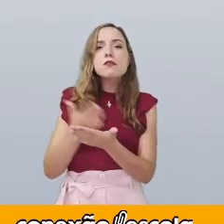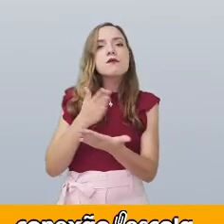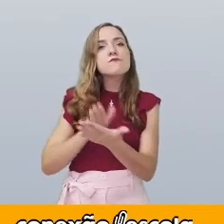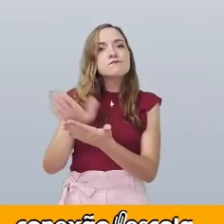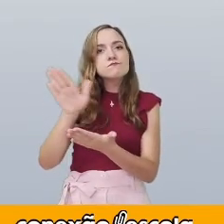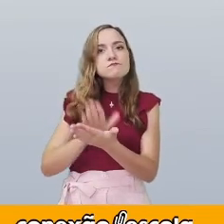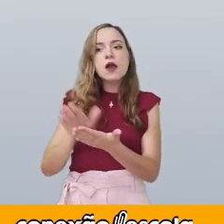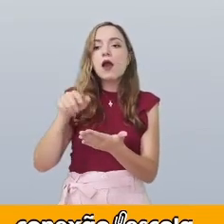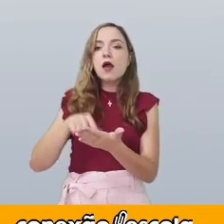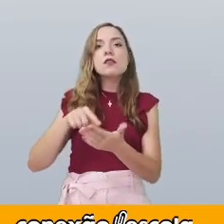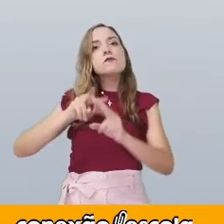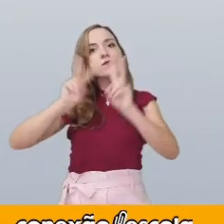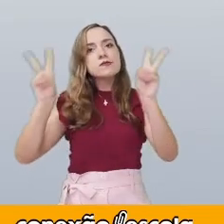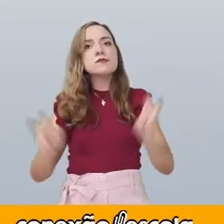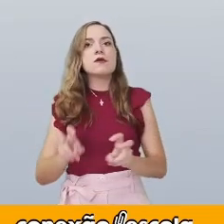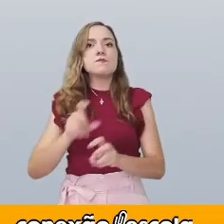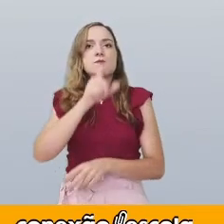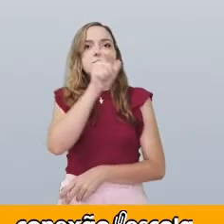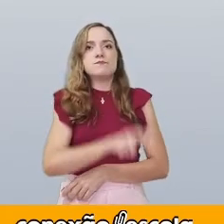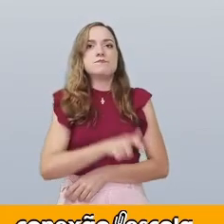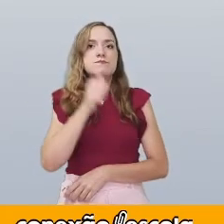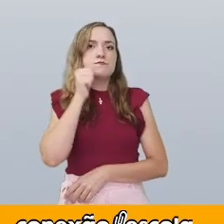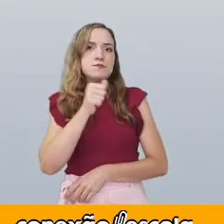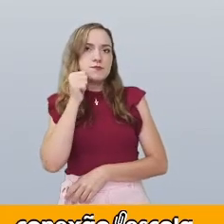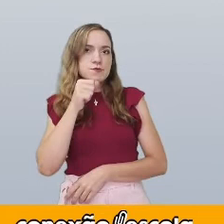que reflitam acerca dessa temática.